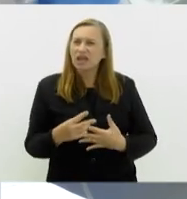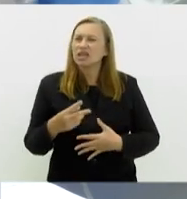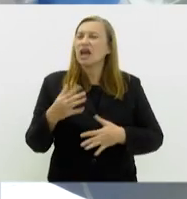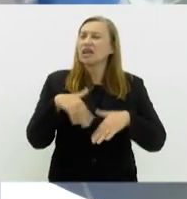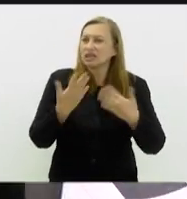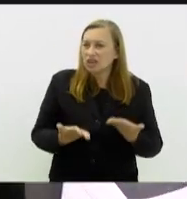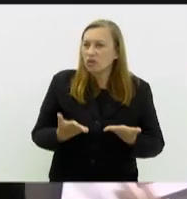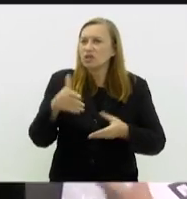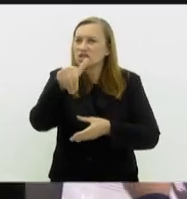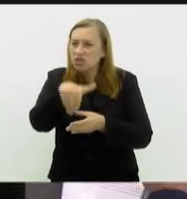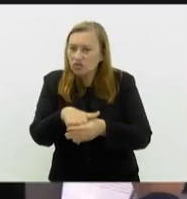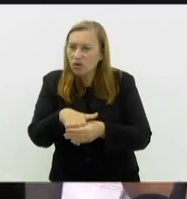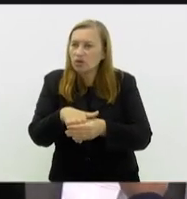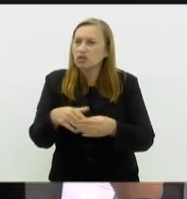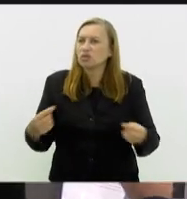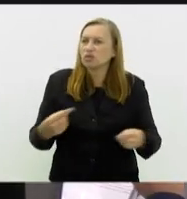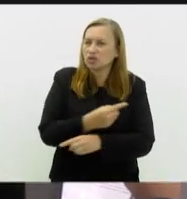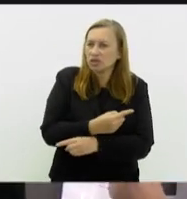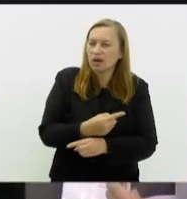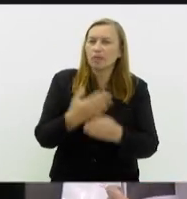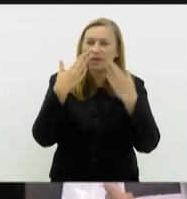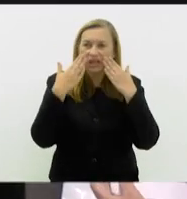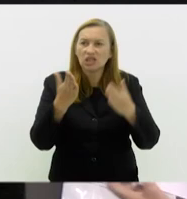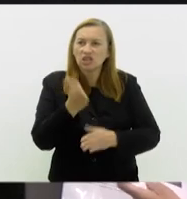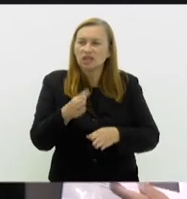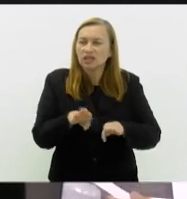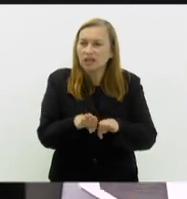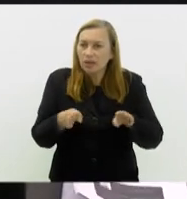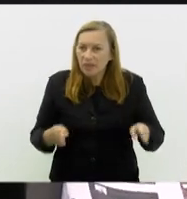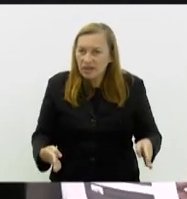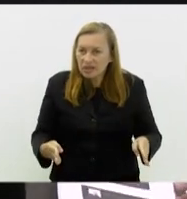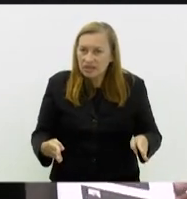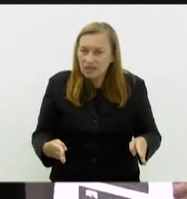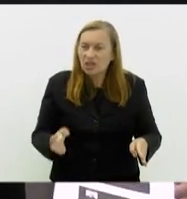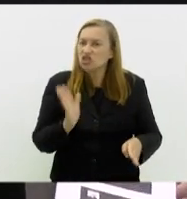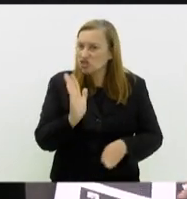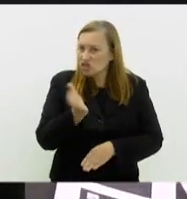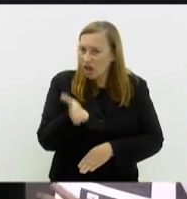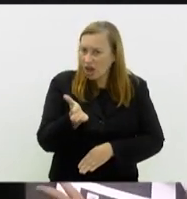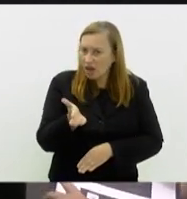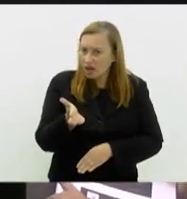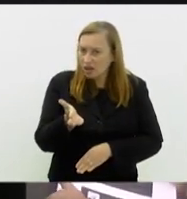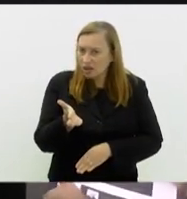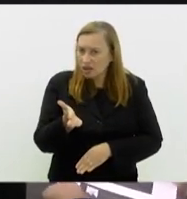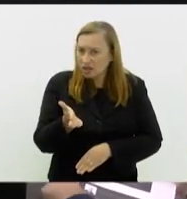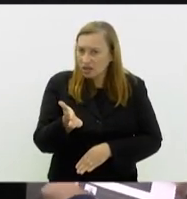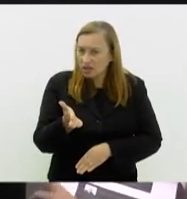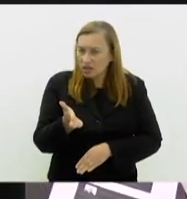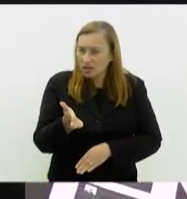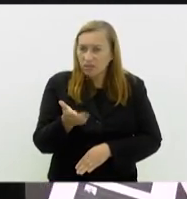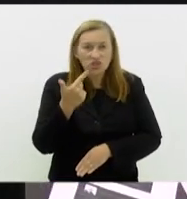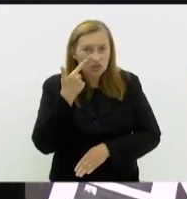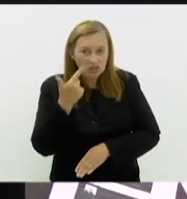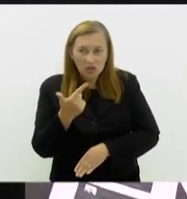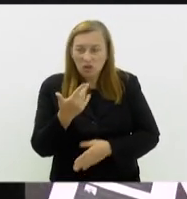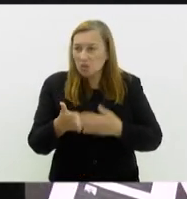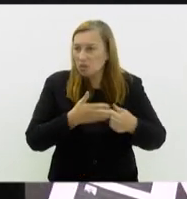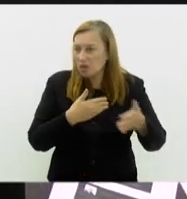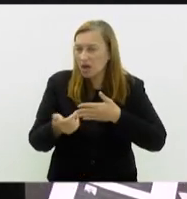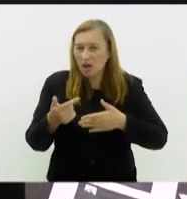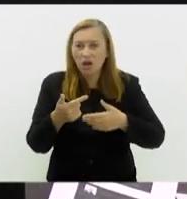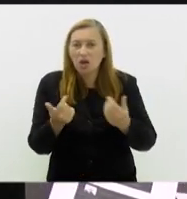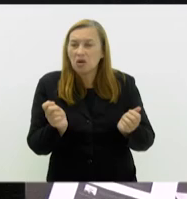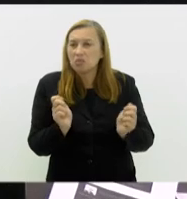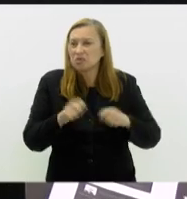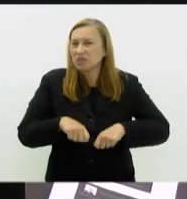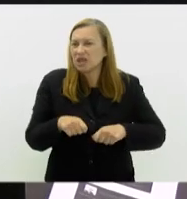divergentes já apresentados encontram-se na mesa da dispi qualquer possibilidade de modificação a